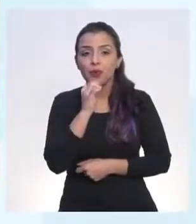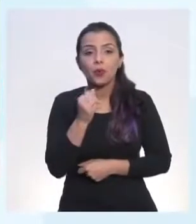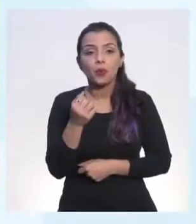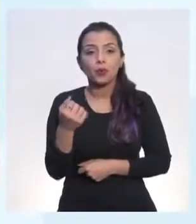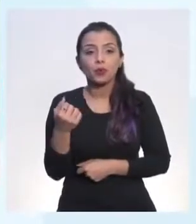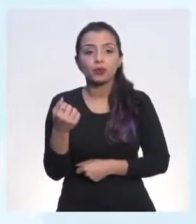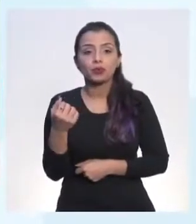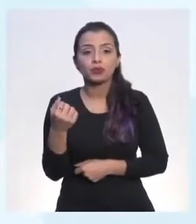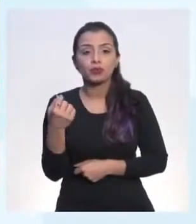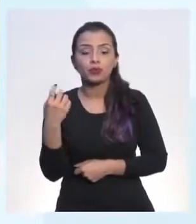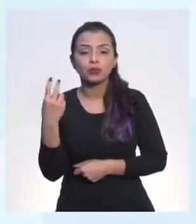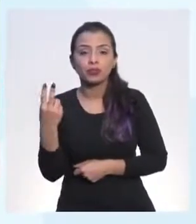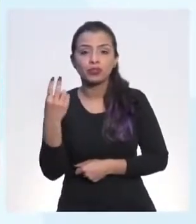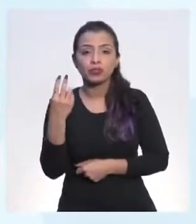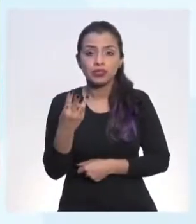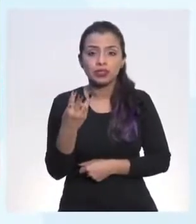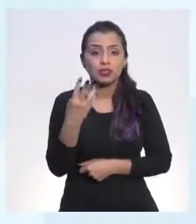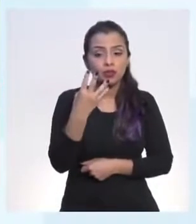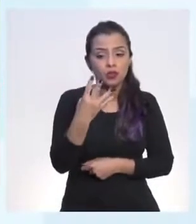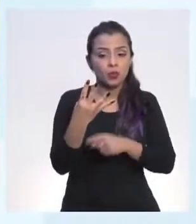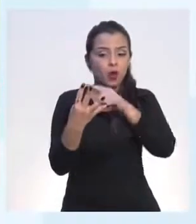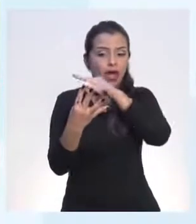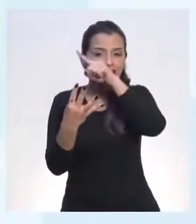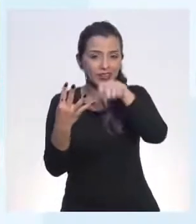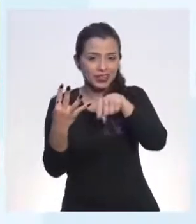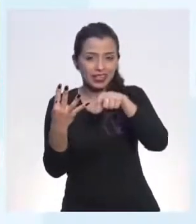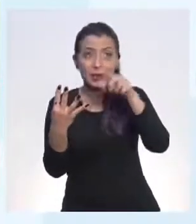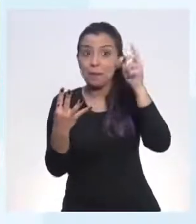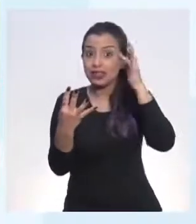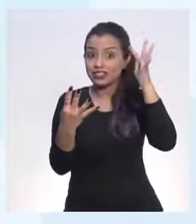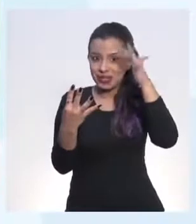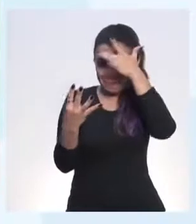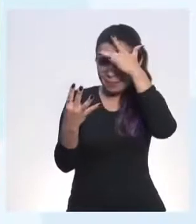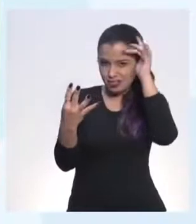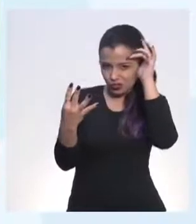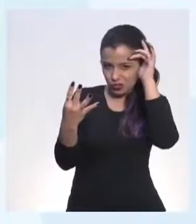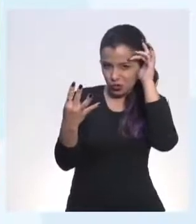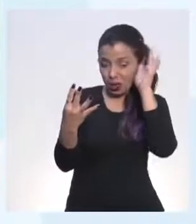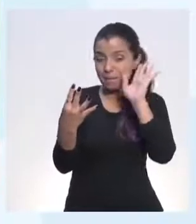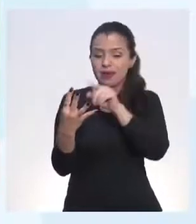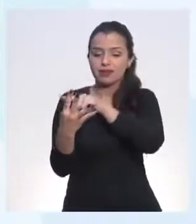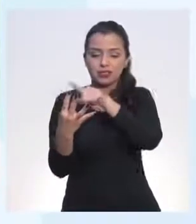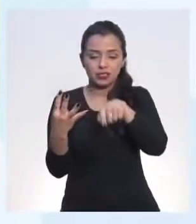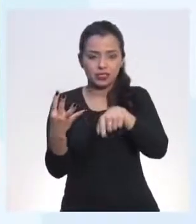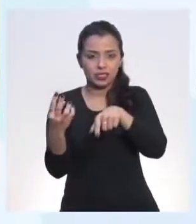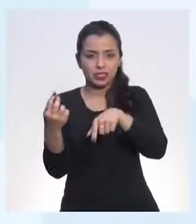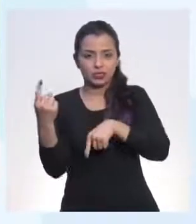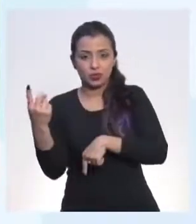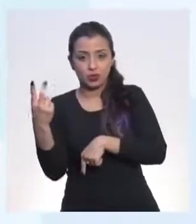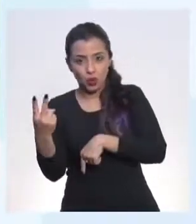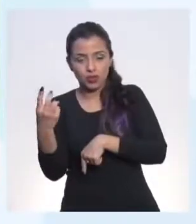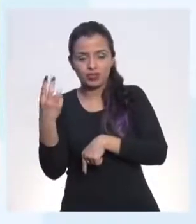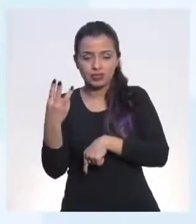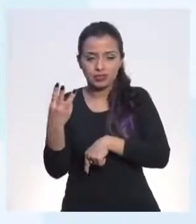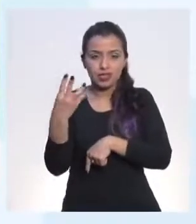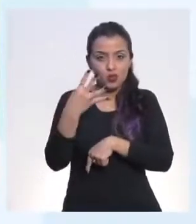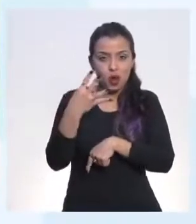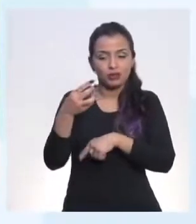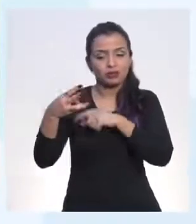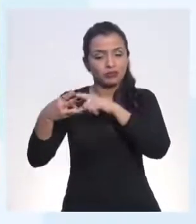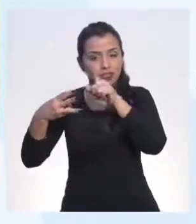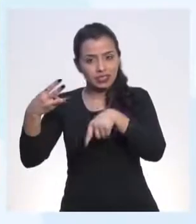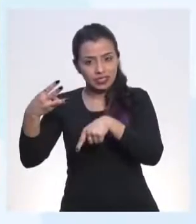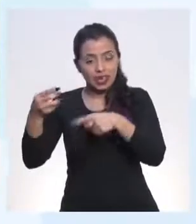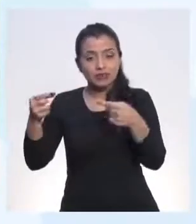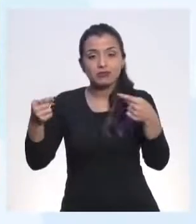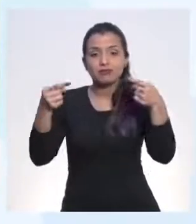queria apresentar, então o 2, o 3 e o 4 aqui, ó, estão em comum em todos,